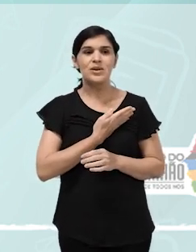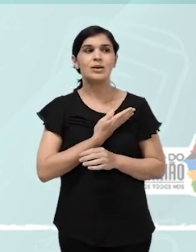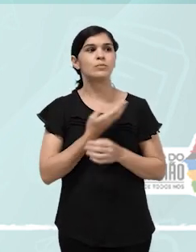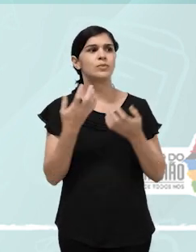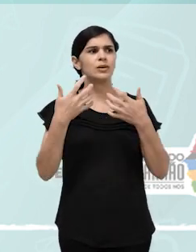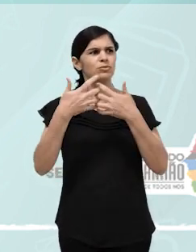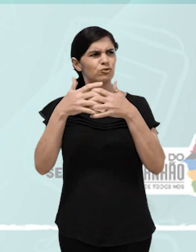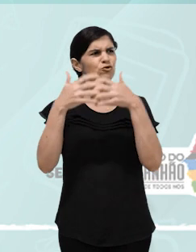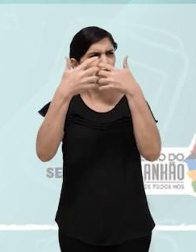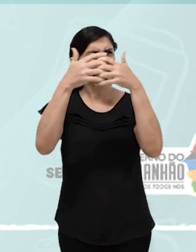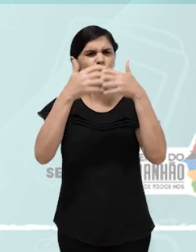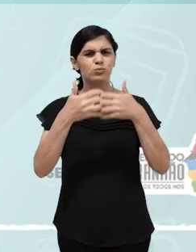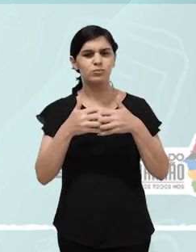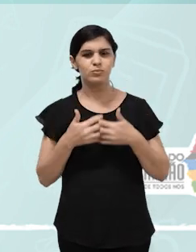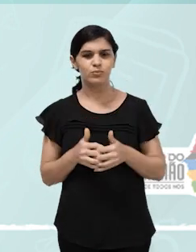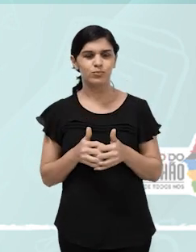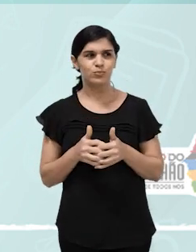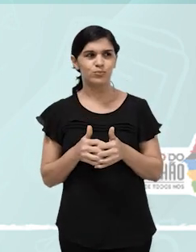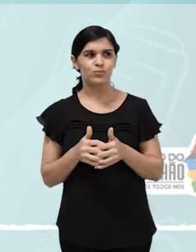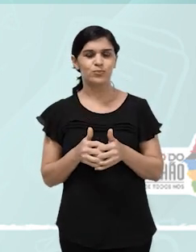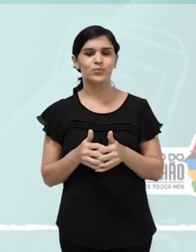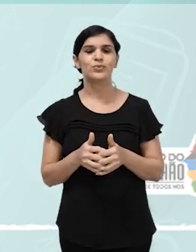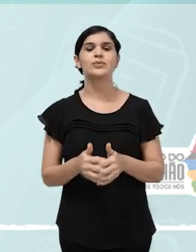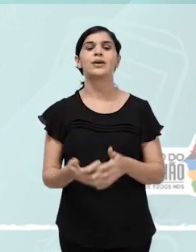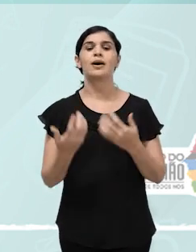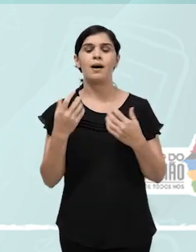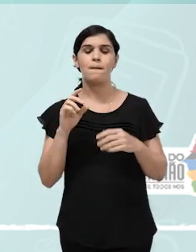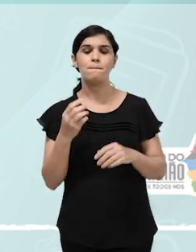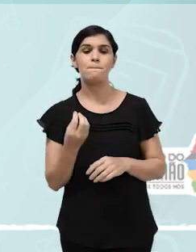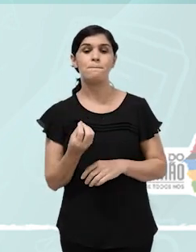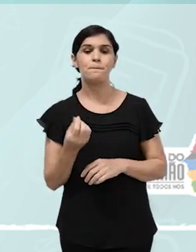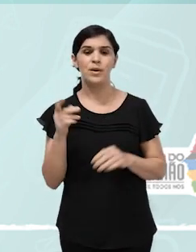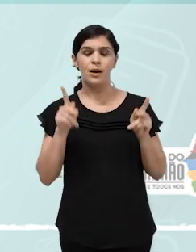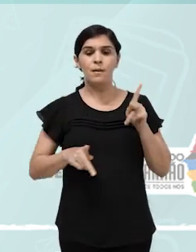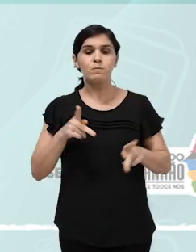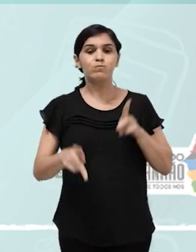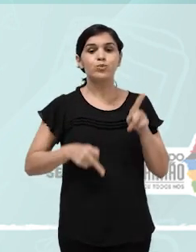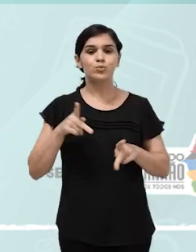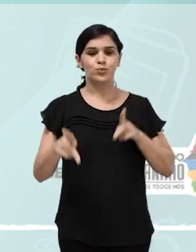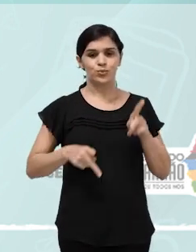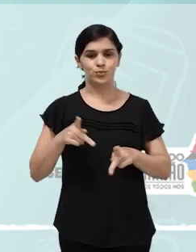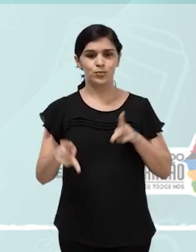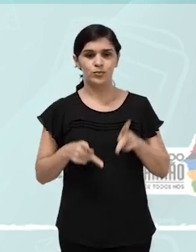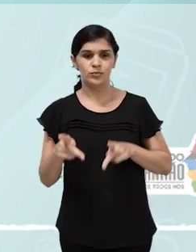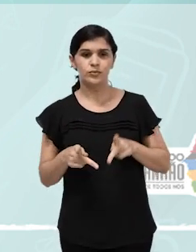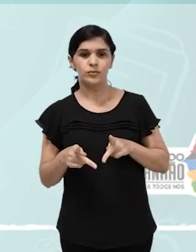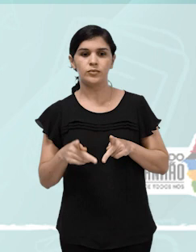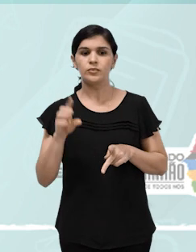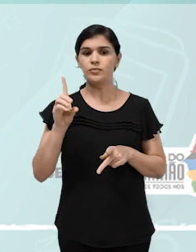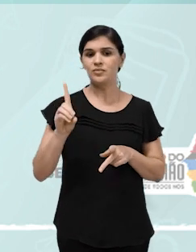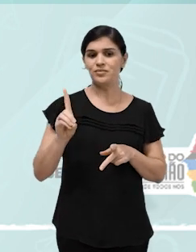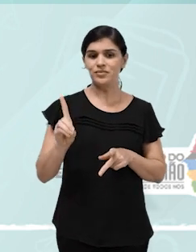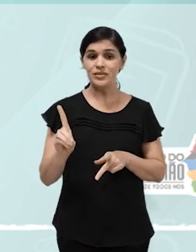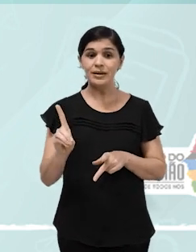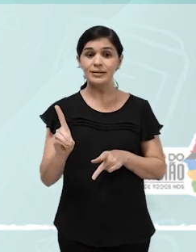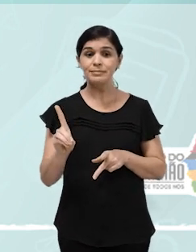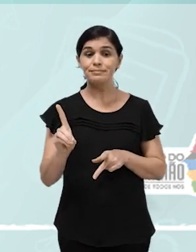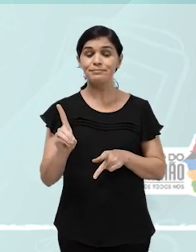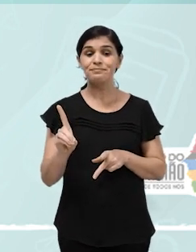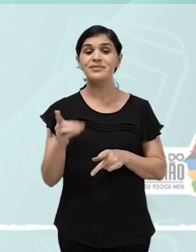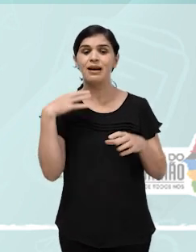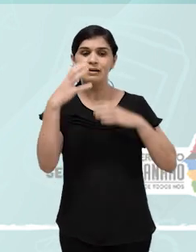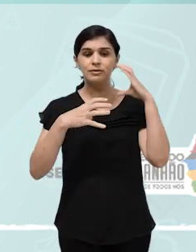cantigas de amor são de origem nitidamente popular. D, nas cantigas de amigo o eu lírico é sempre